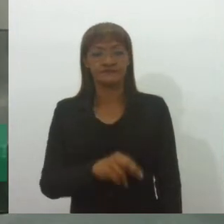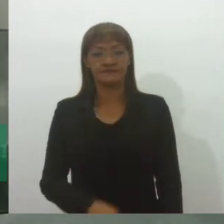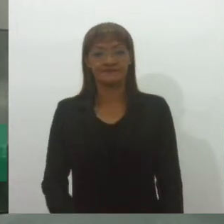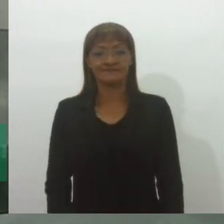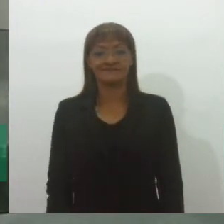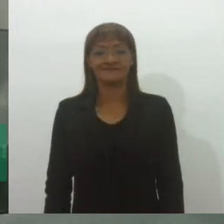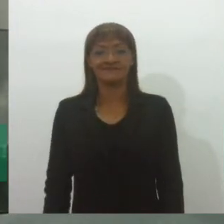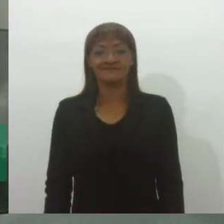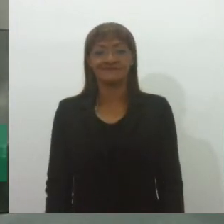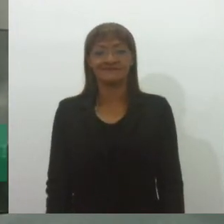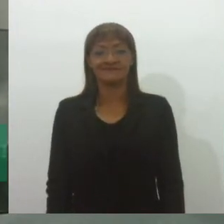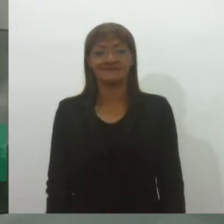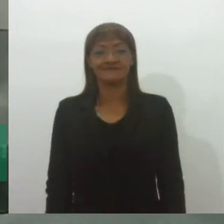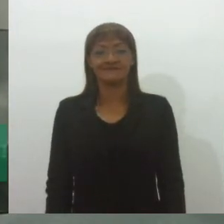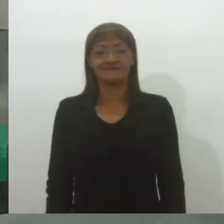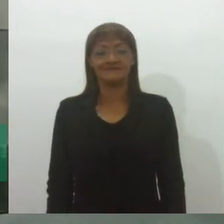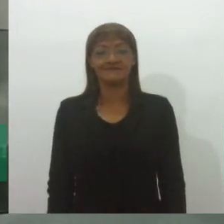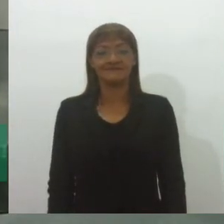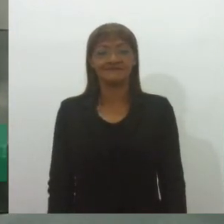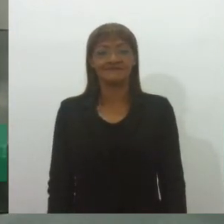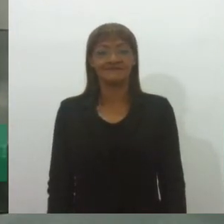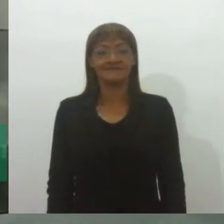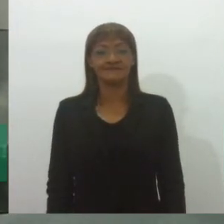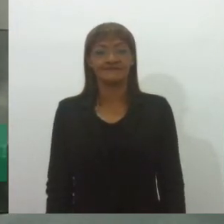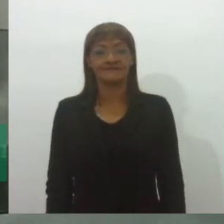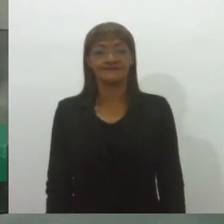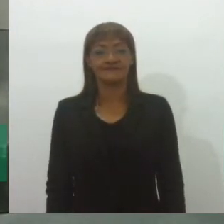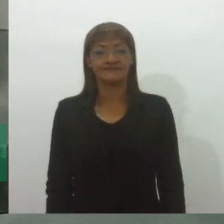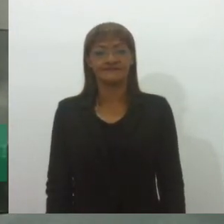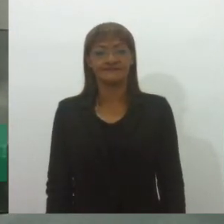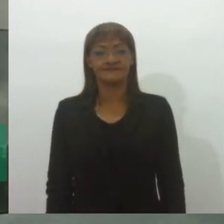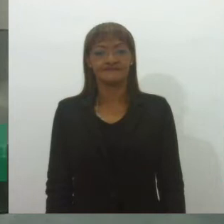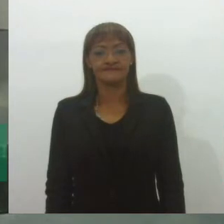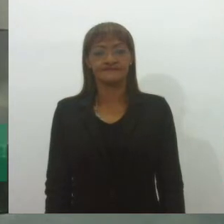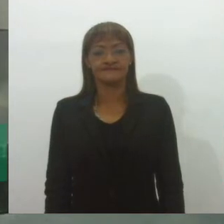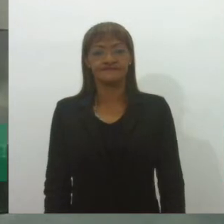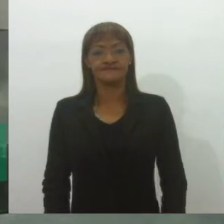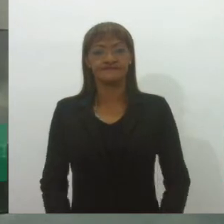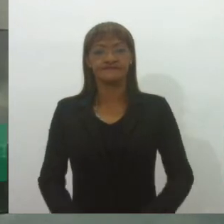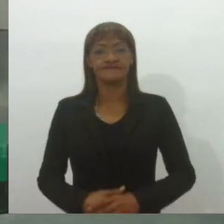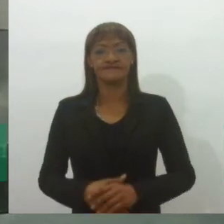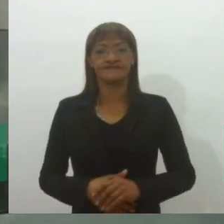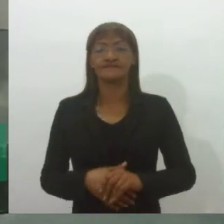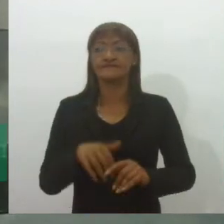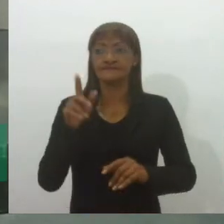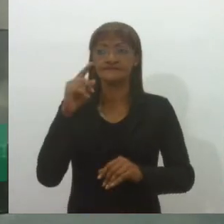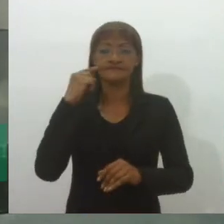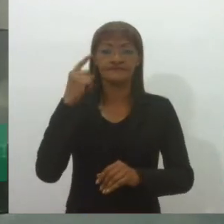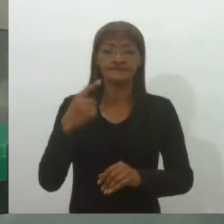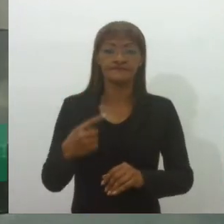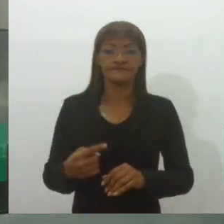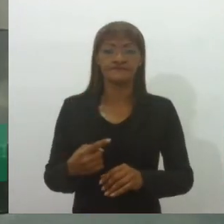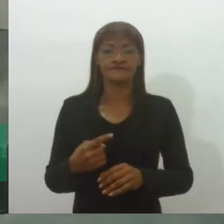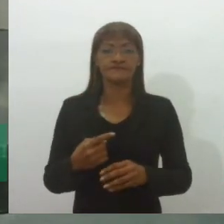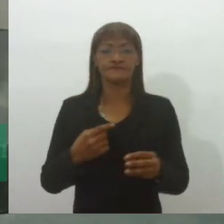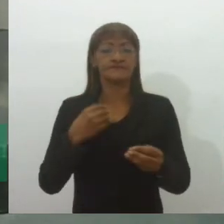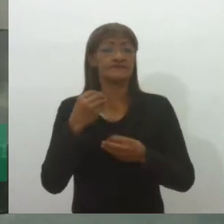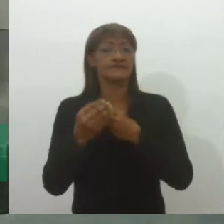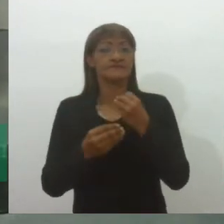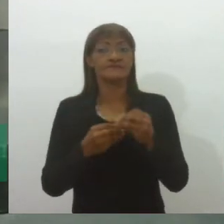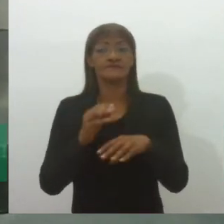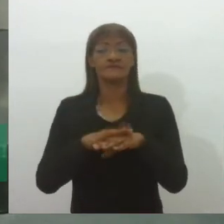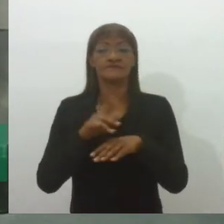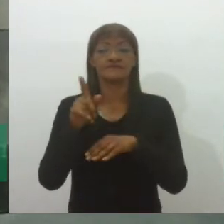Queria que você colocasse também, né, enquanto advogado da área tributária, como é que você percebe o